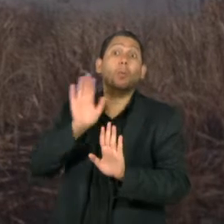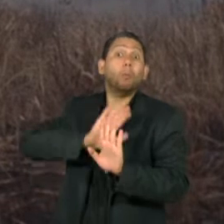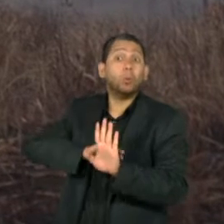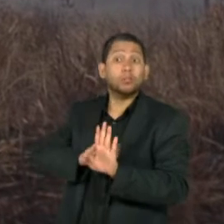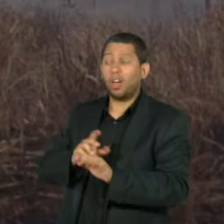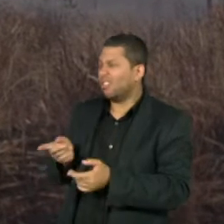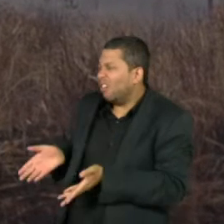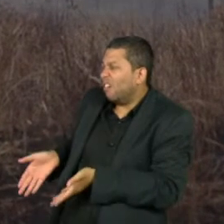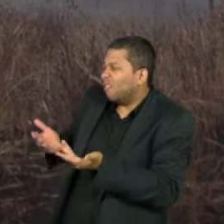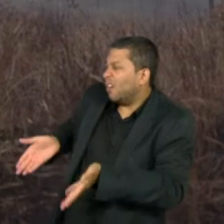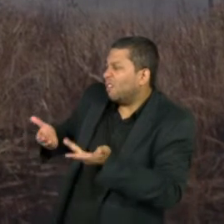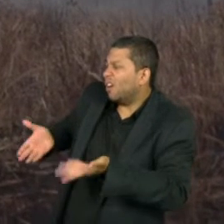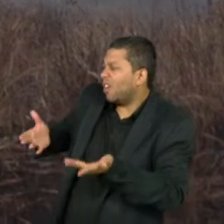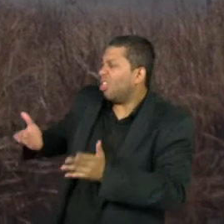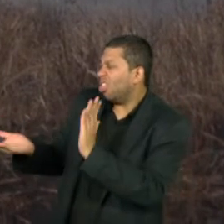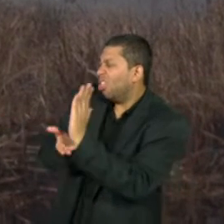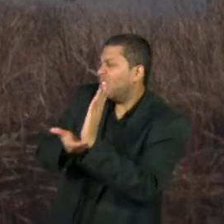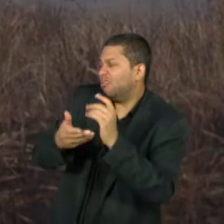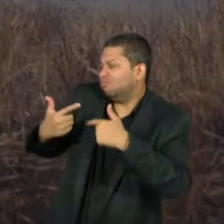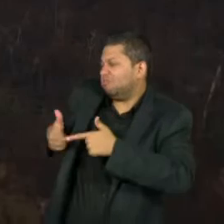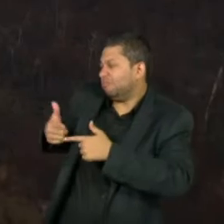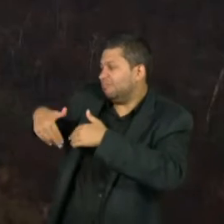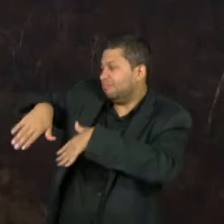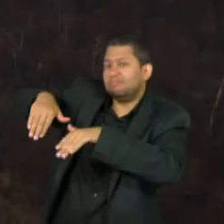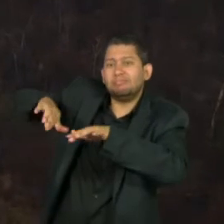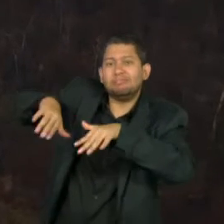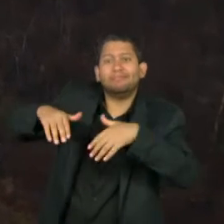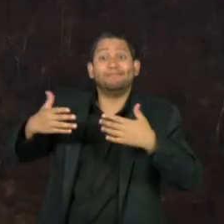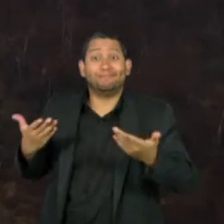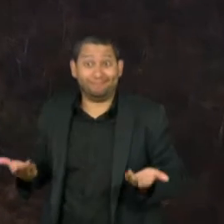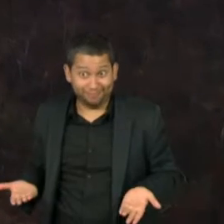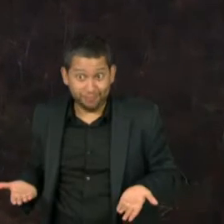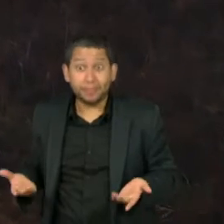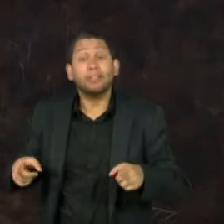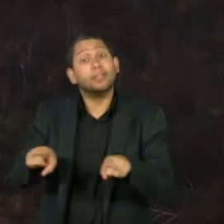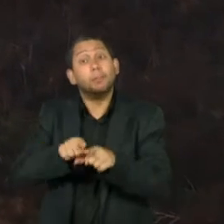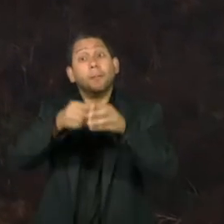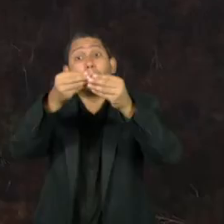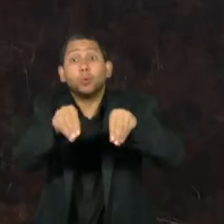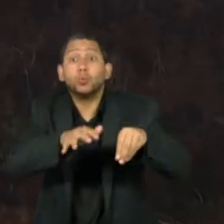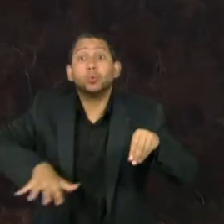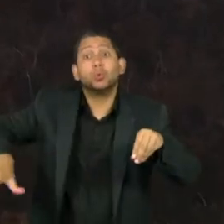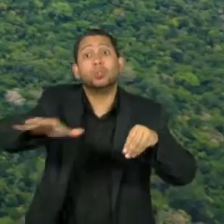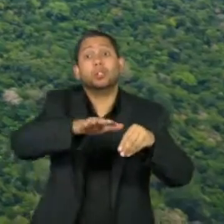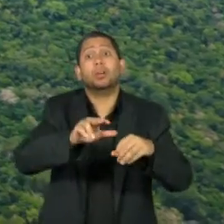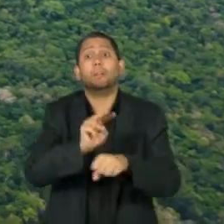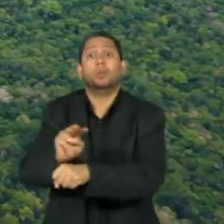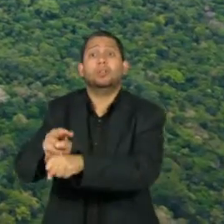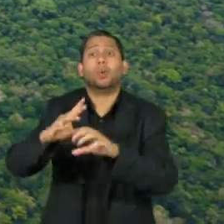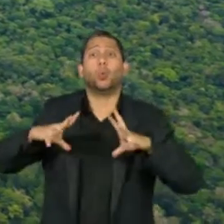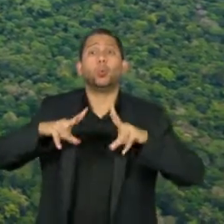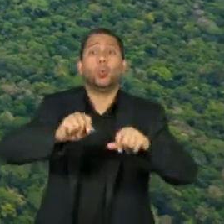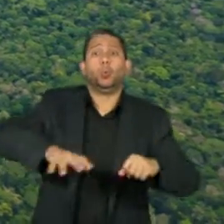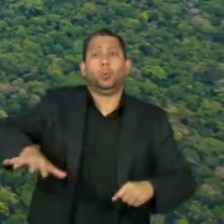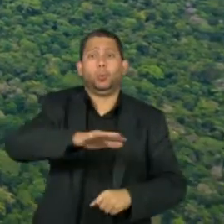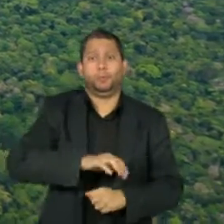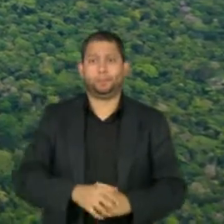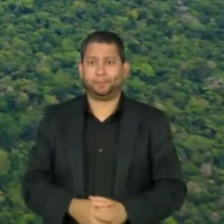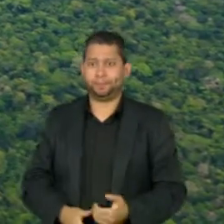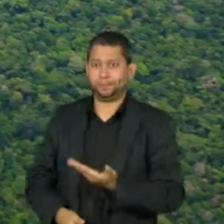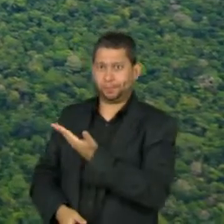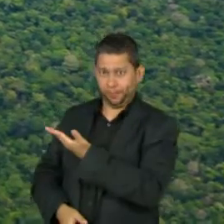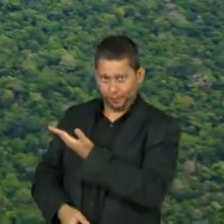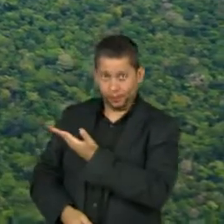atividades ilegais estejam ocorrendo sobre essas áreas e tirando toda a proteção que elas podem ter. As unidades de